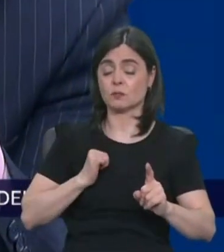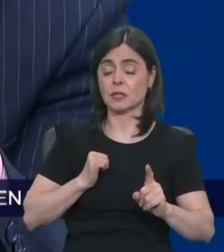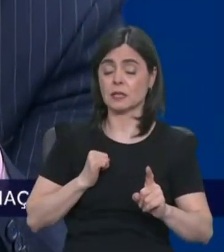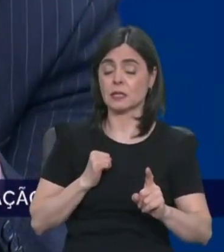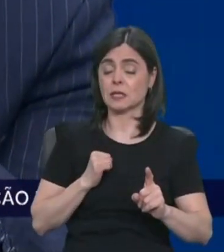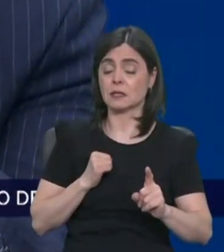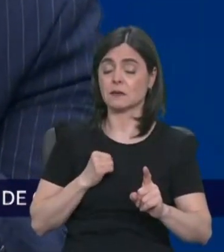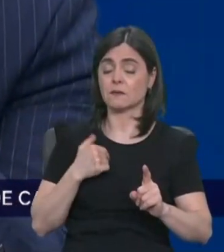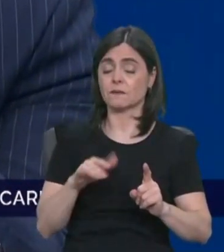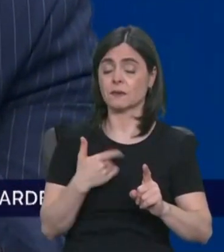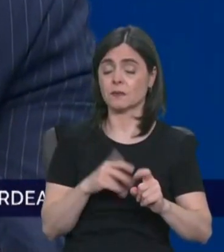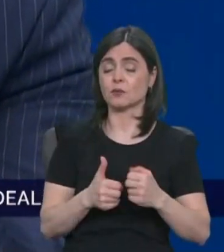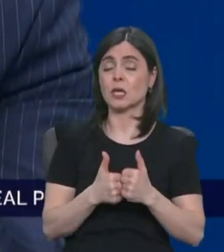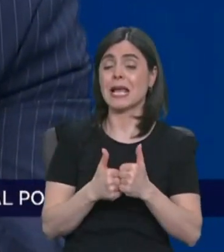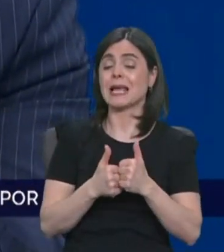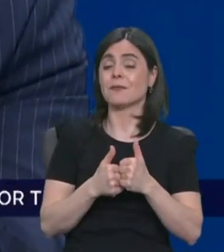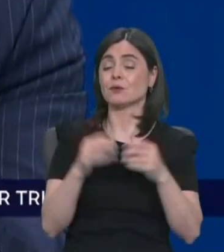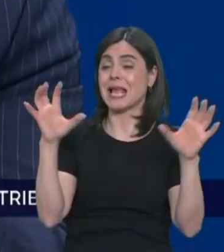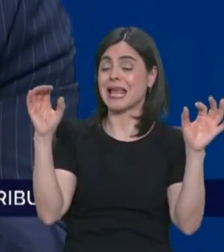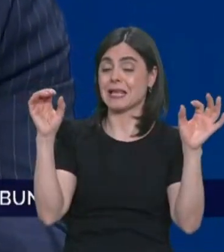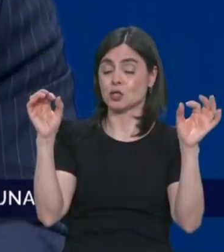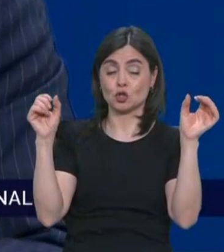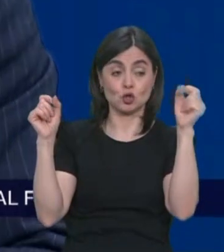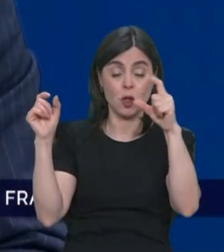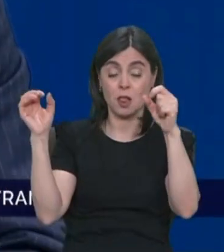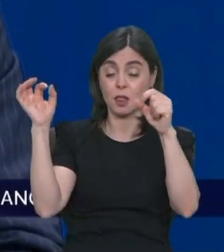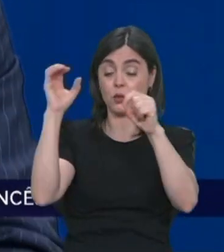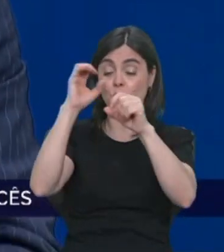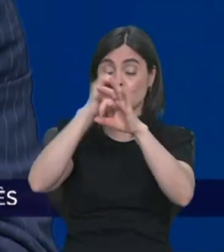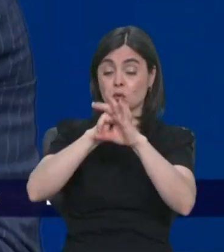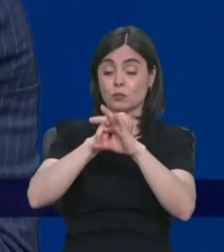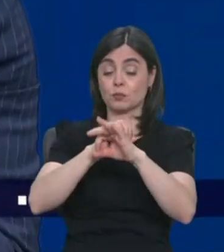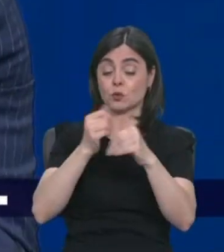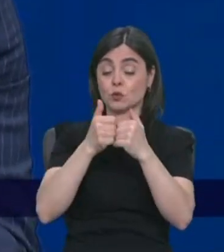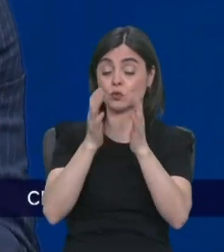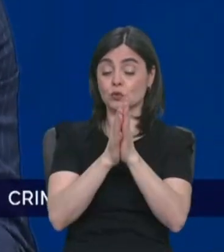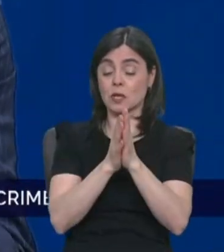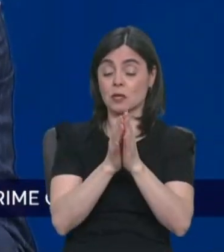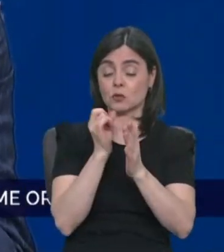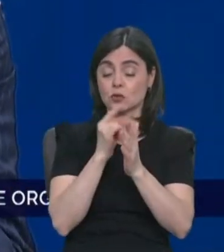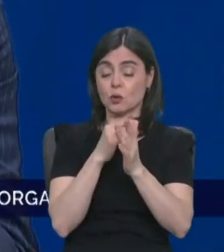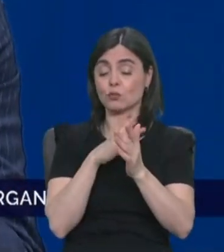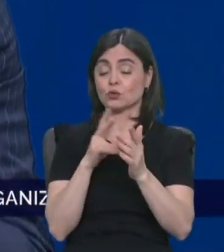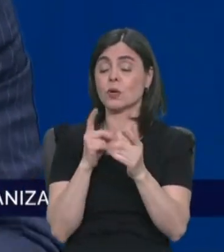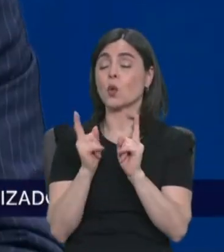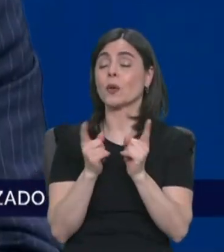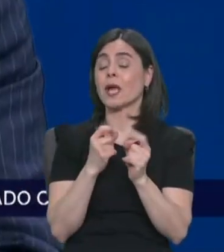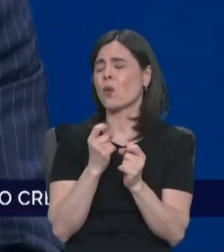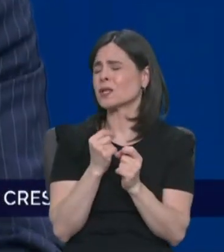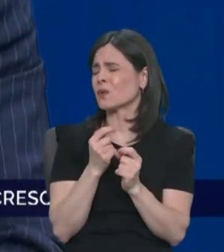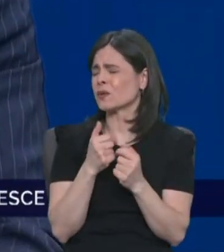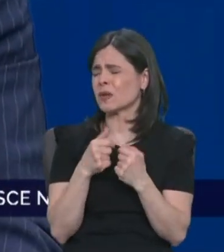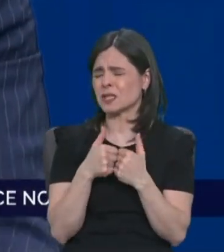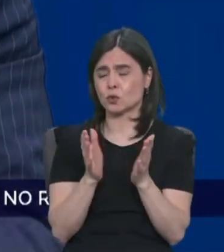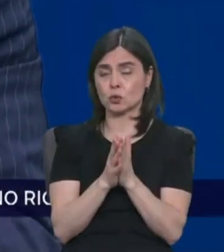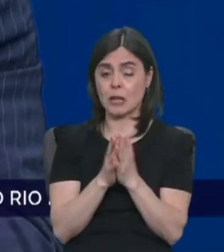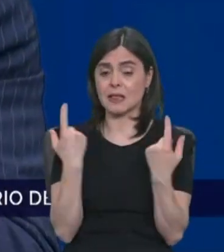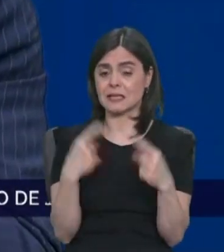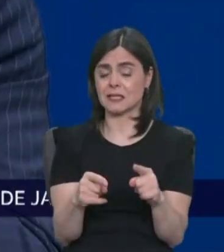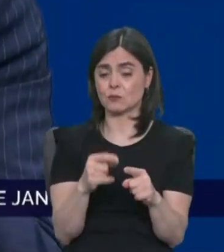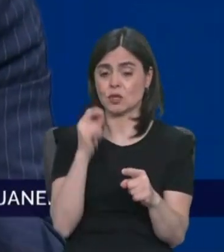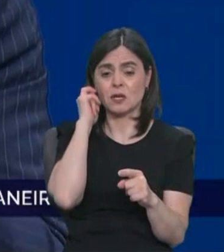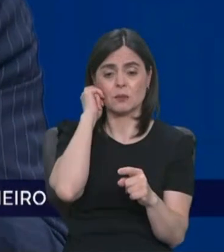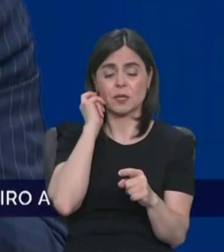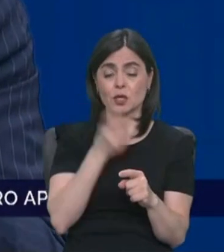nós vamos ter aí um eclipse total do Sol. E Portugal? Portugal é quase total. Nessa altura nós teremos, por exemplo, Bragança